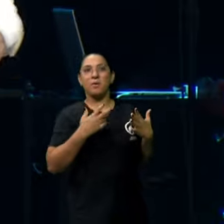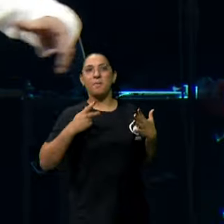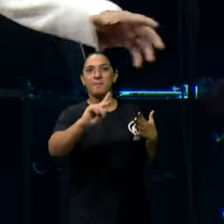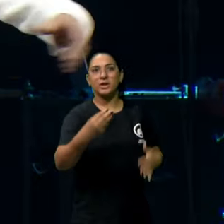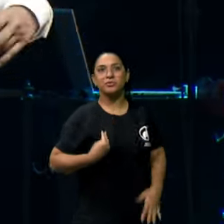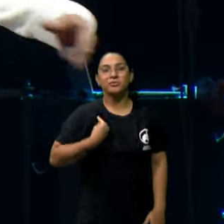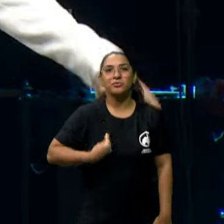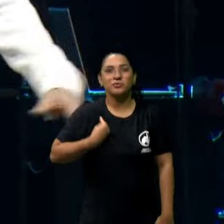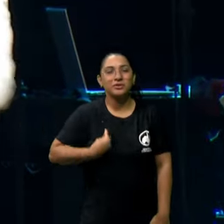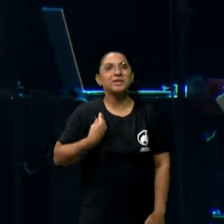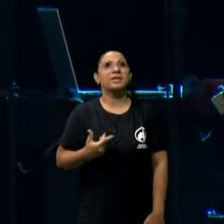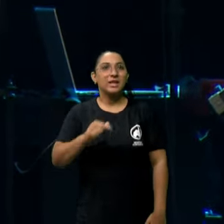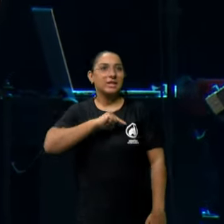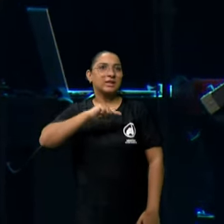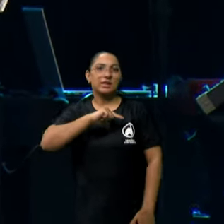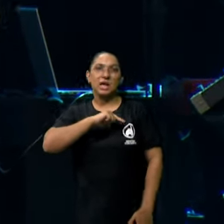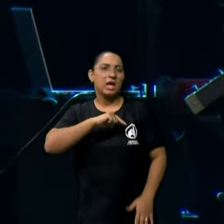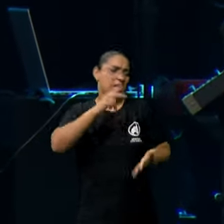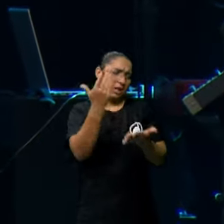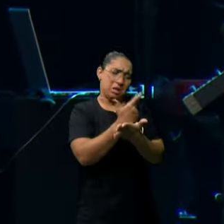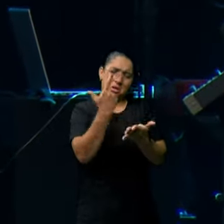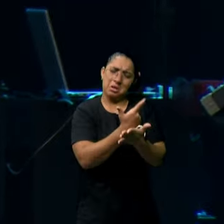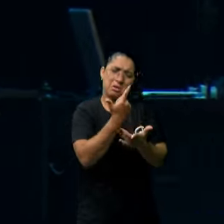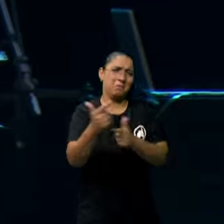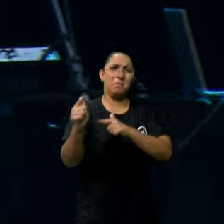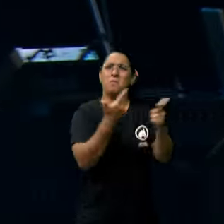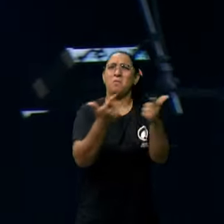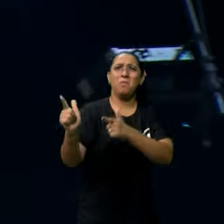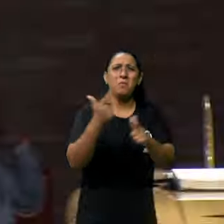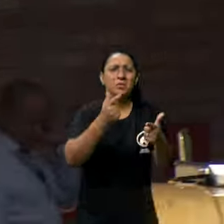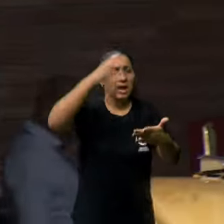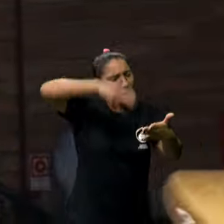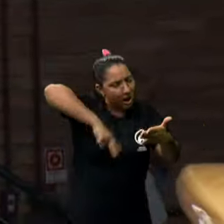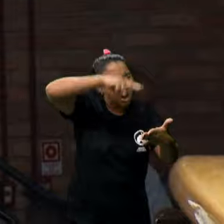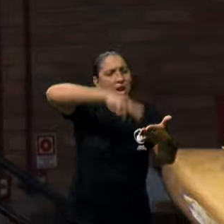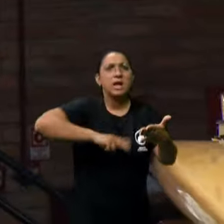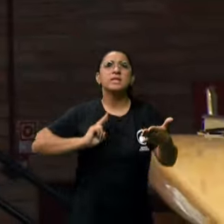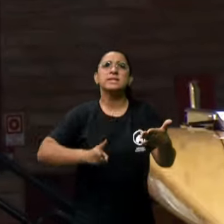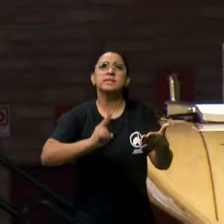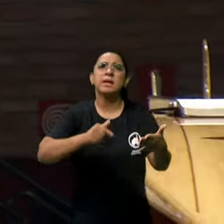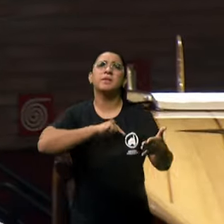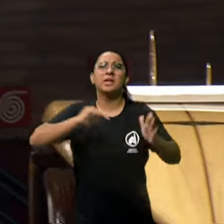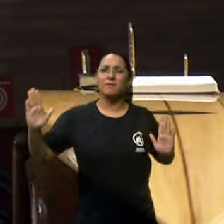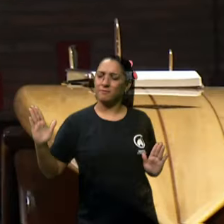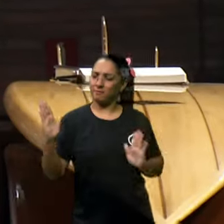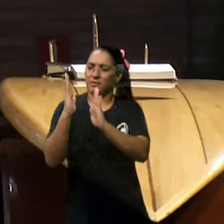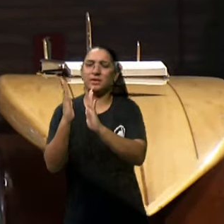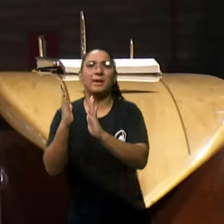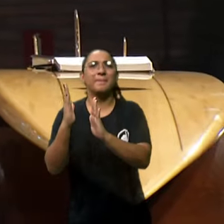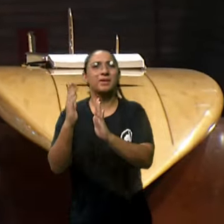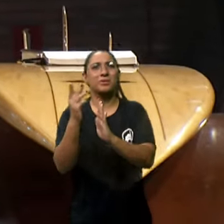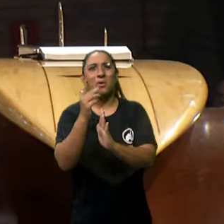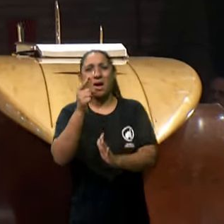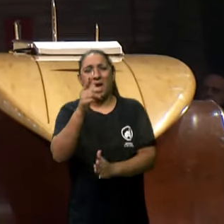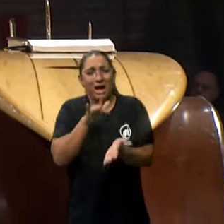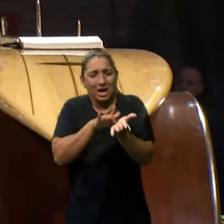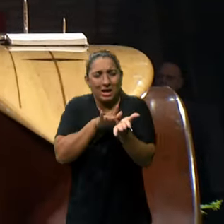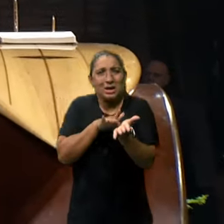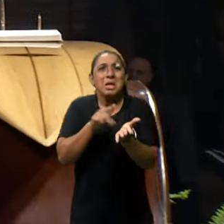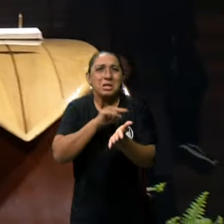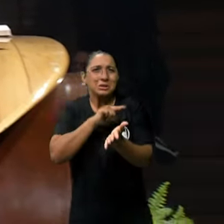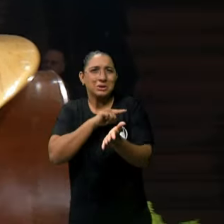do Rei das Crônicas das batalhas de Israel cada vez que eles enfrentavam o inimigo e destruiu os adversário